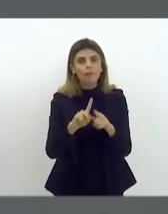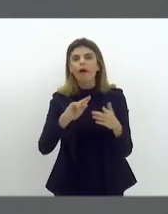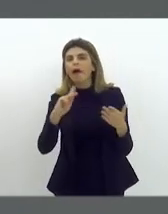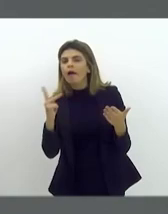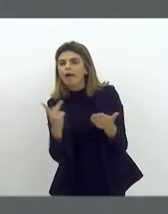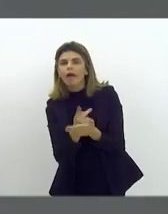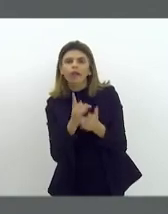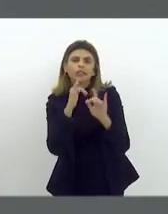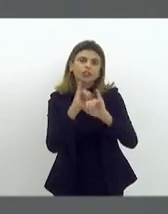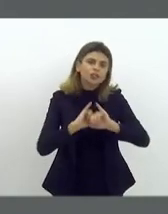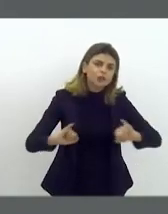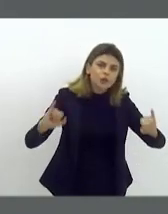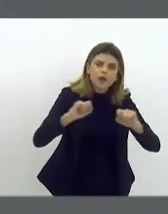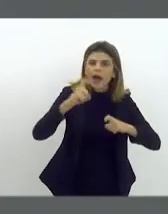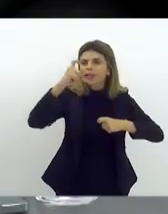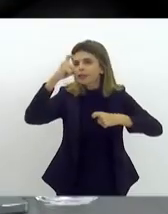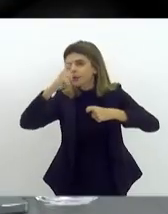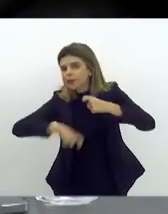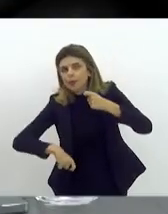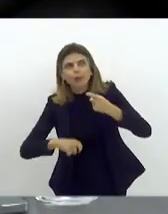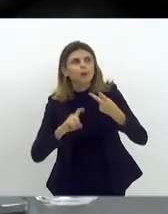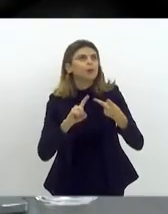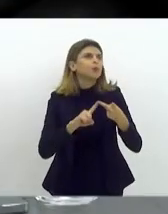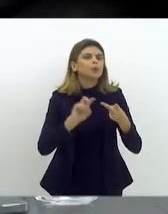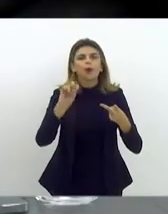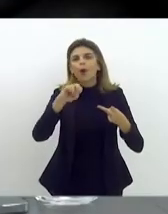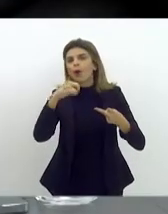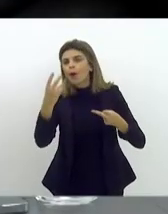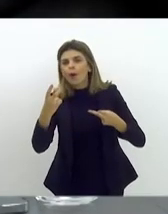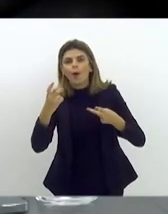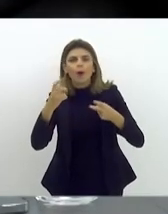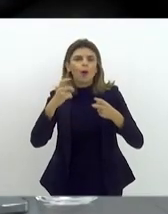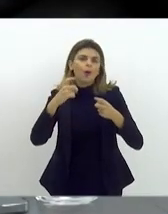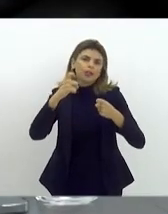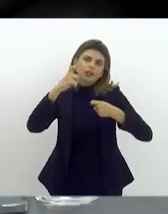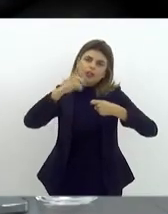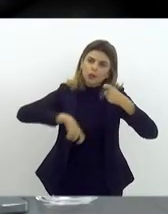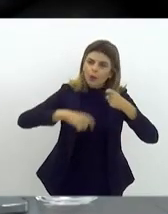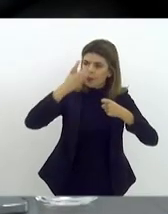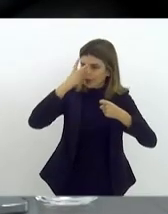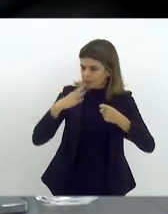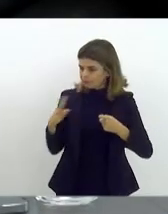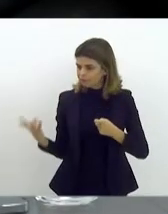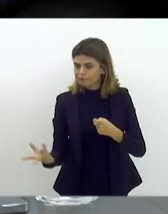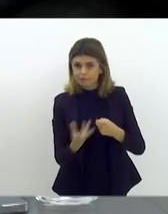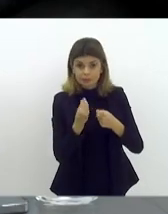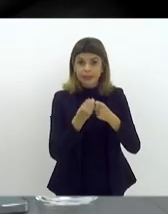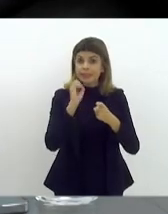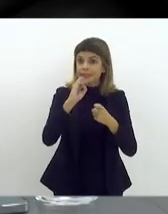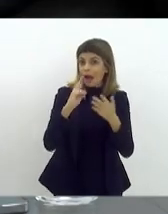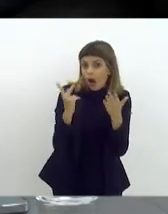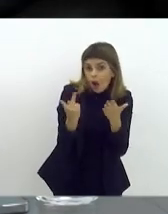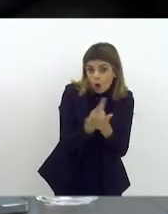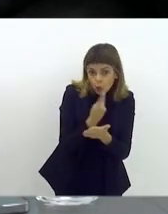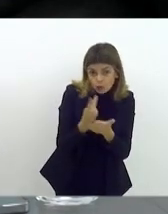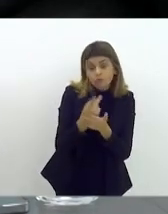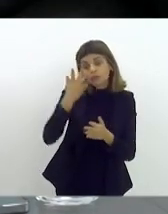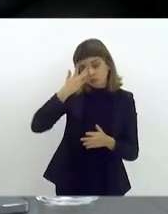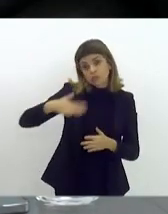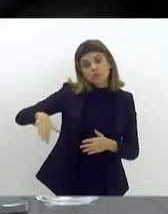eventualmente divulgação de cenas de estupro né e de estupro de vulnerável se a vulnerabilidade for